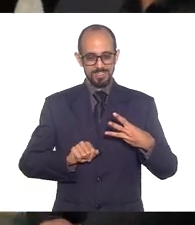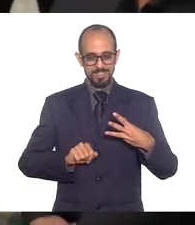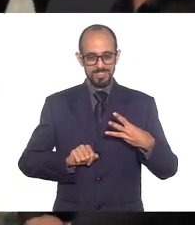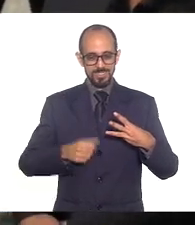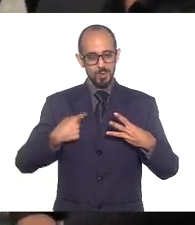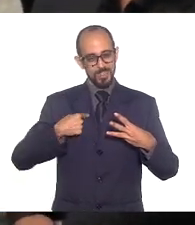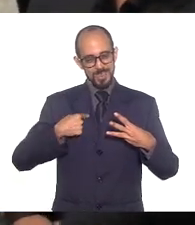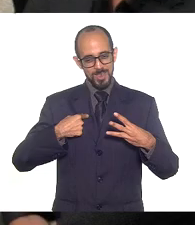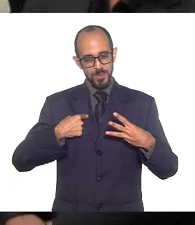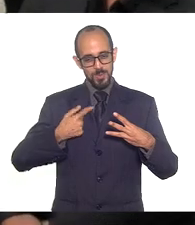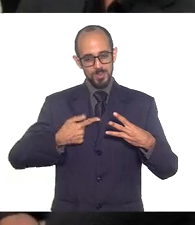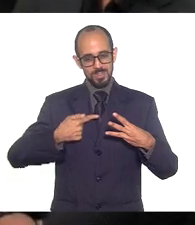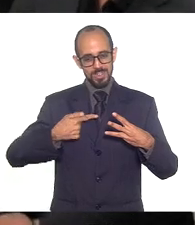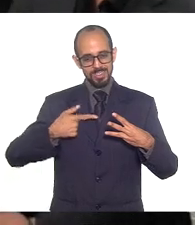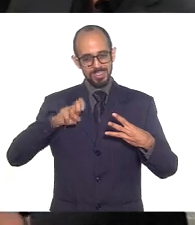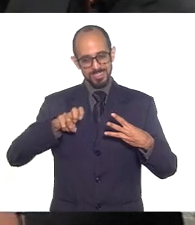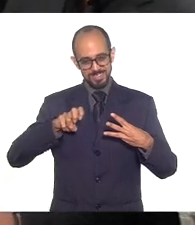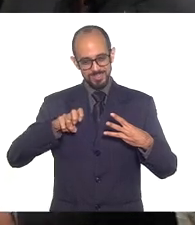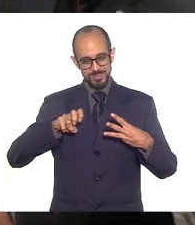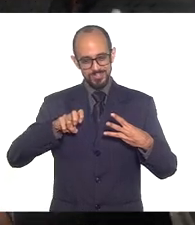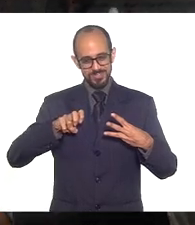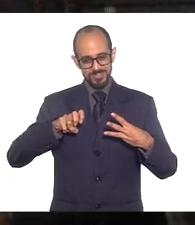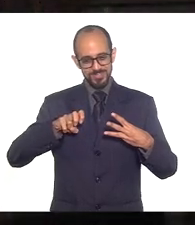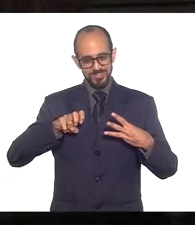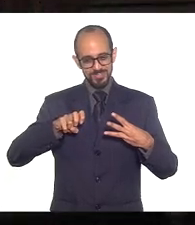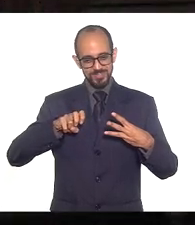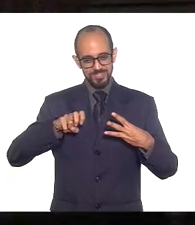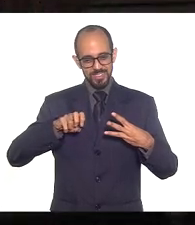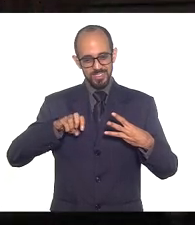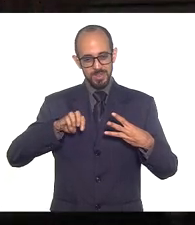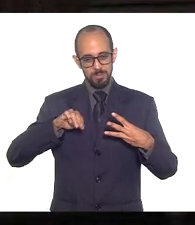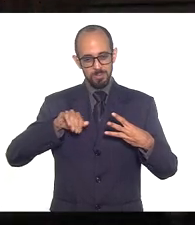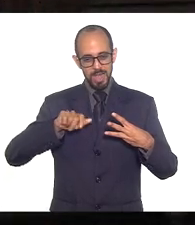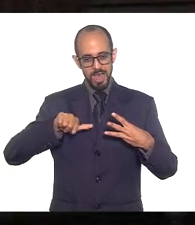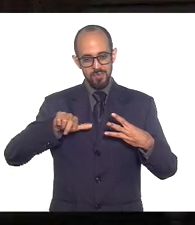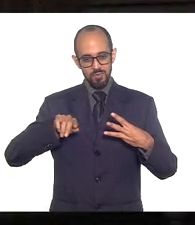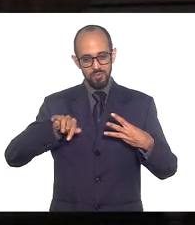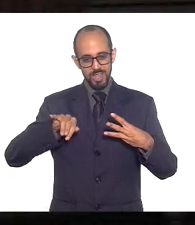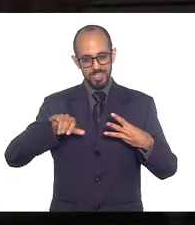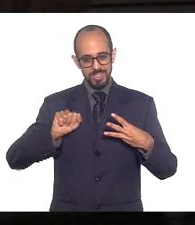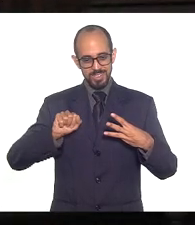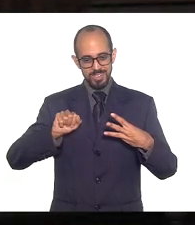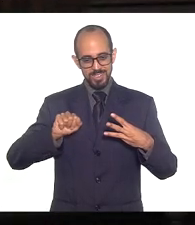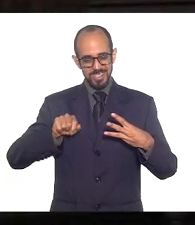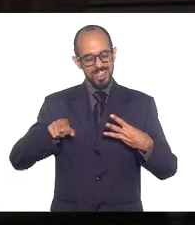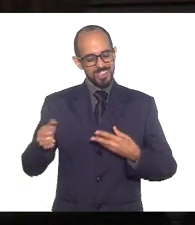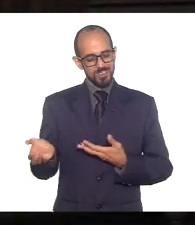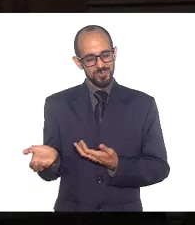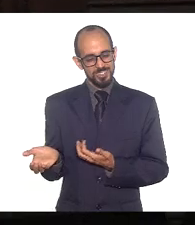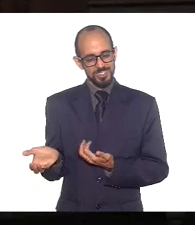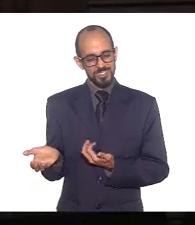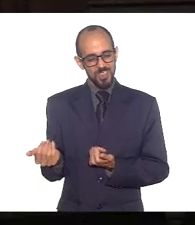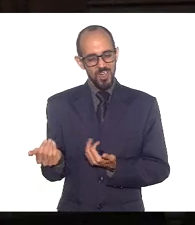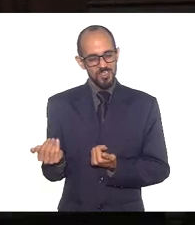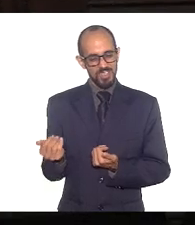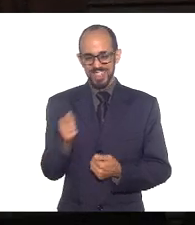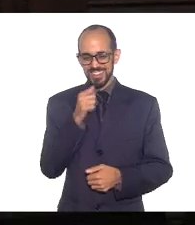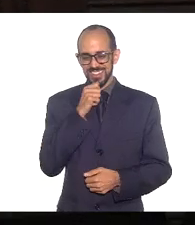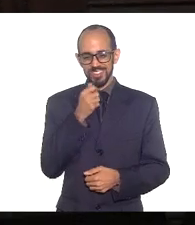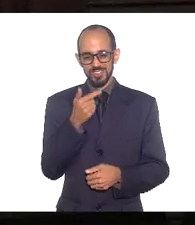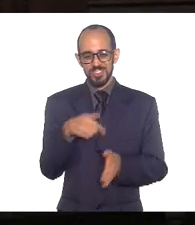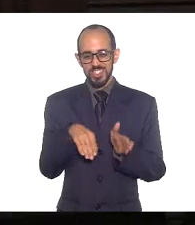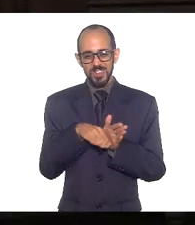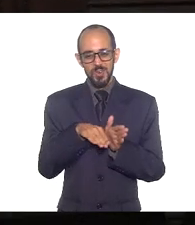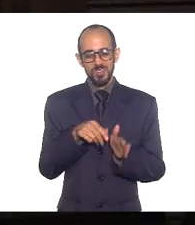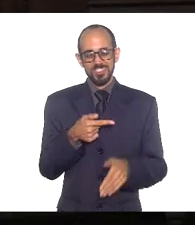eu sou eu um 75 o deputado Malafaia ainda é garoto não chegou